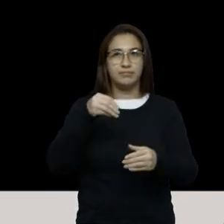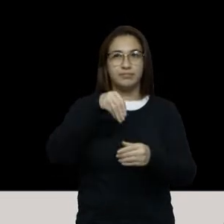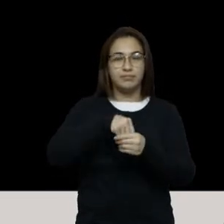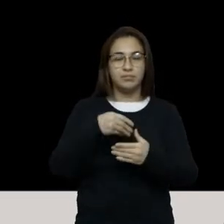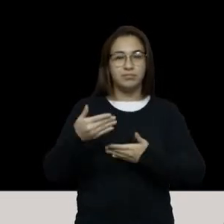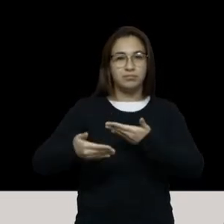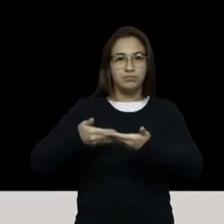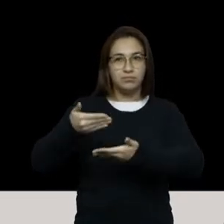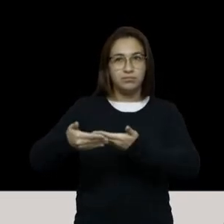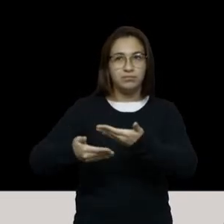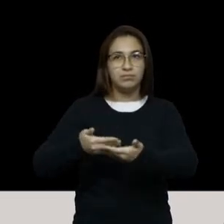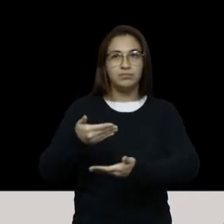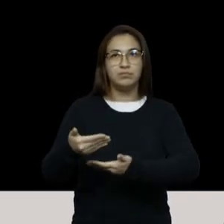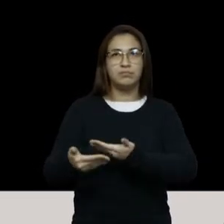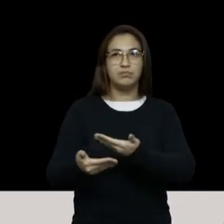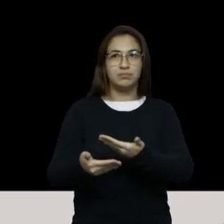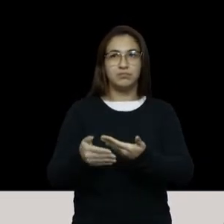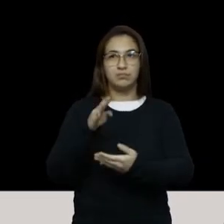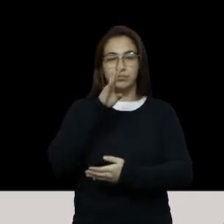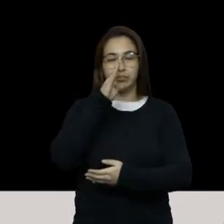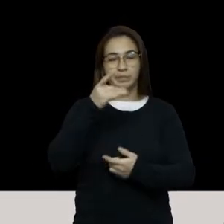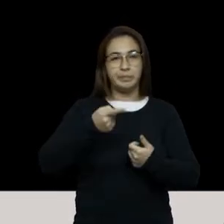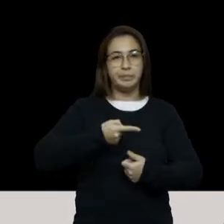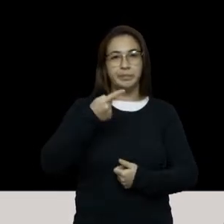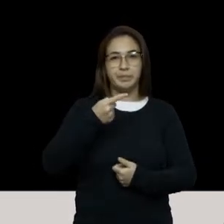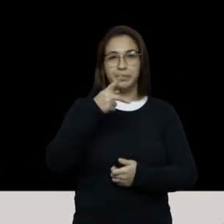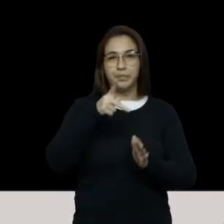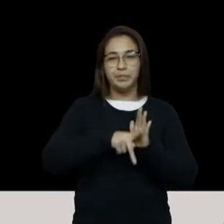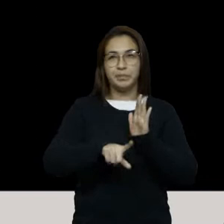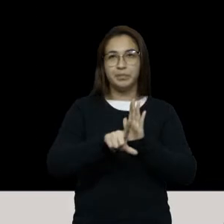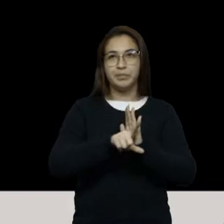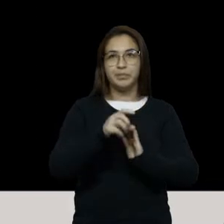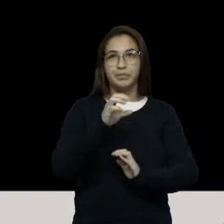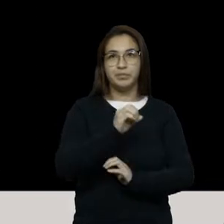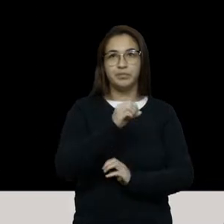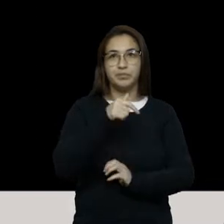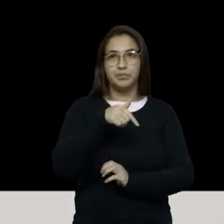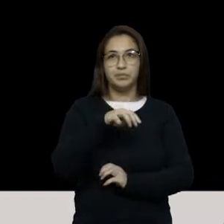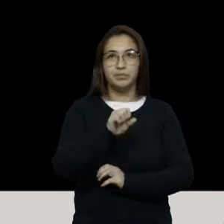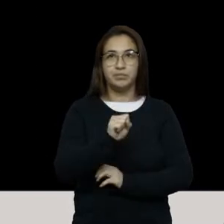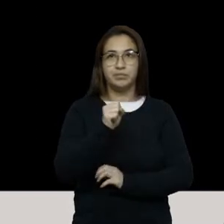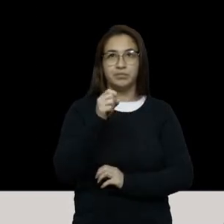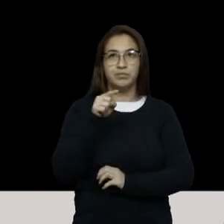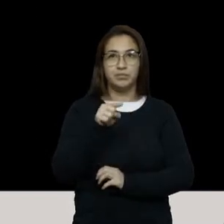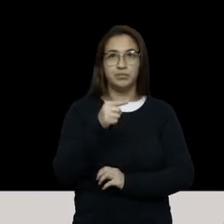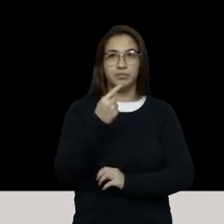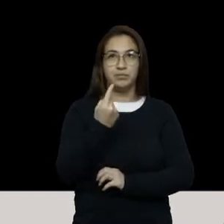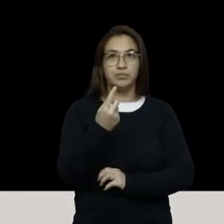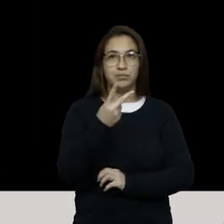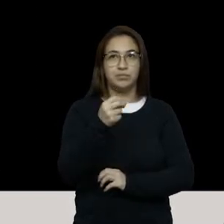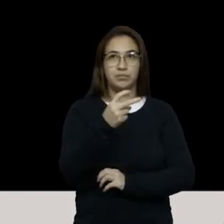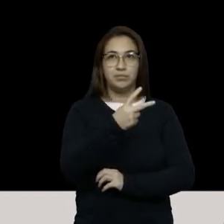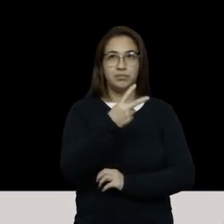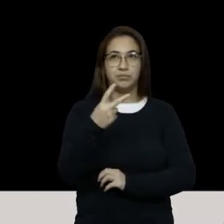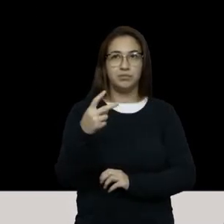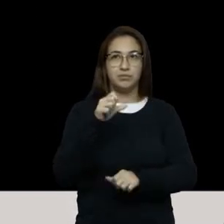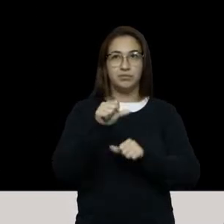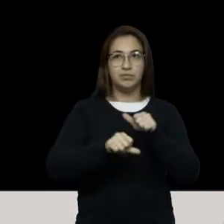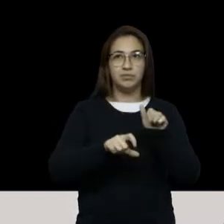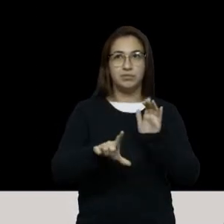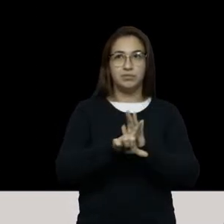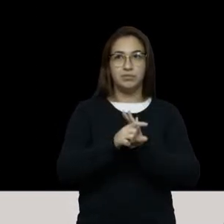tramitação prioritária o projeto de lei 007 8.1 2022 que altera